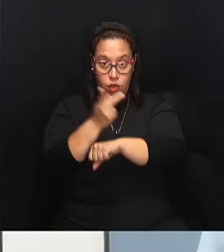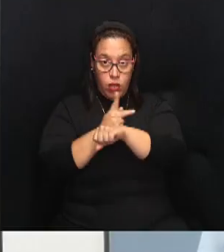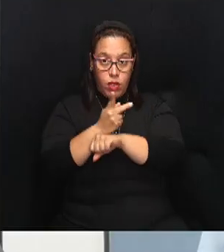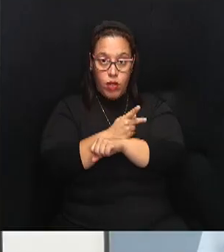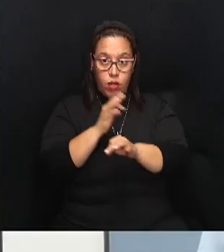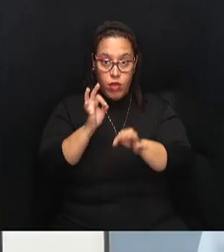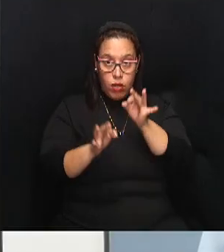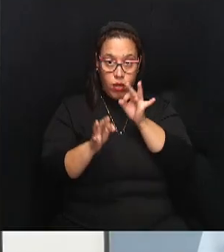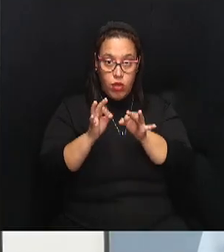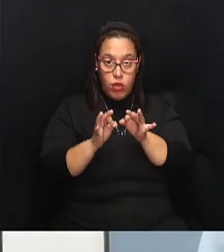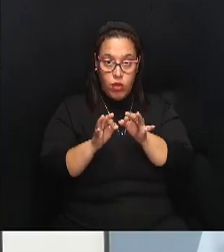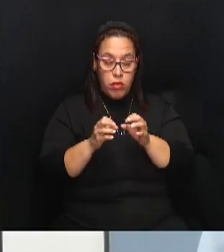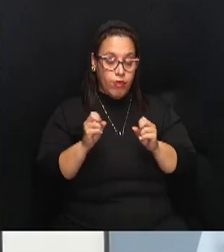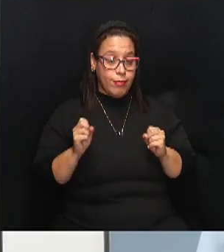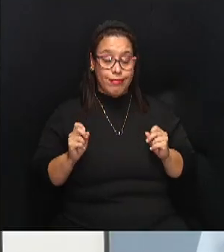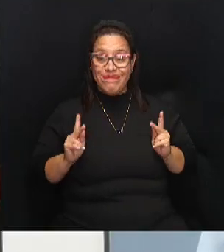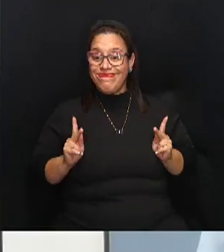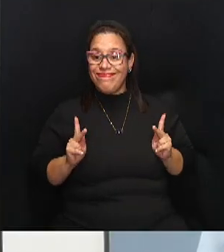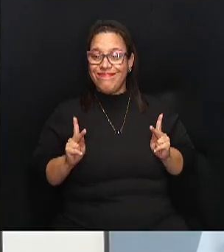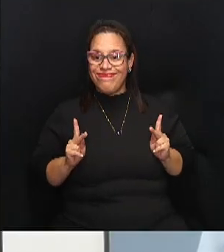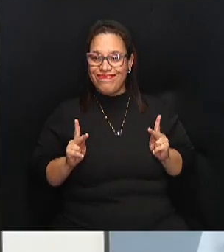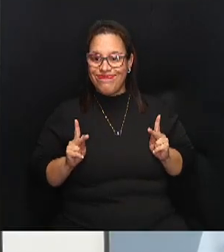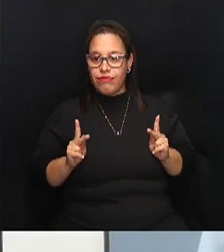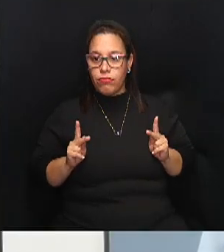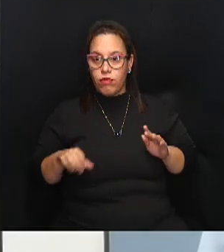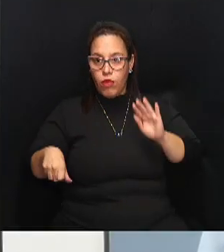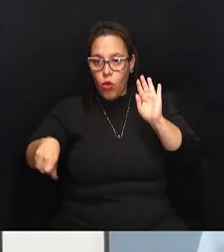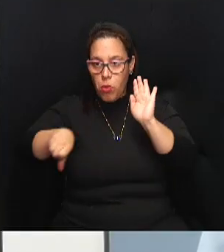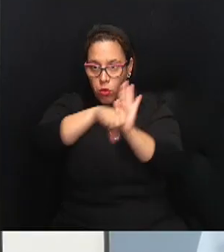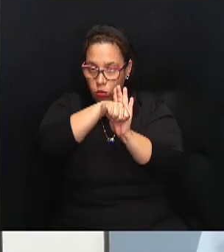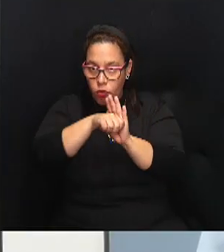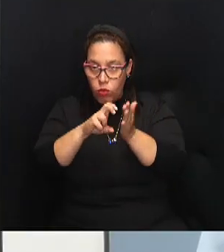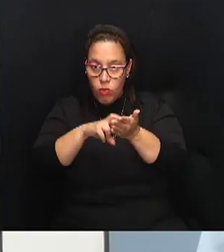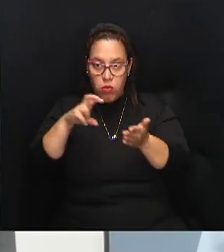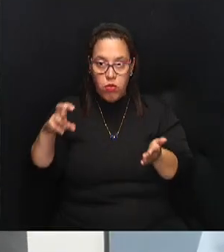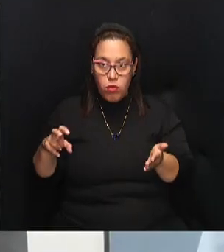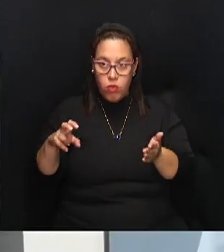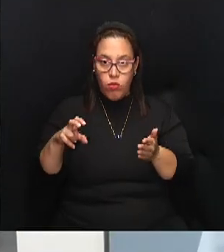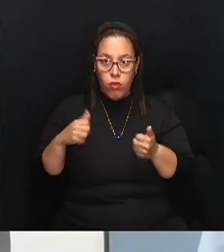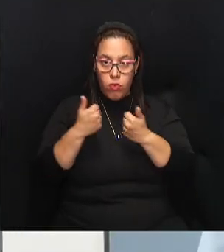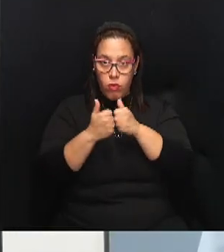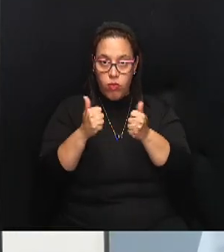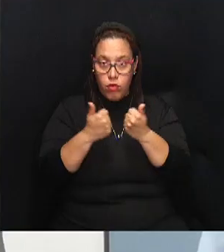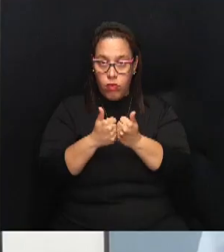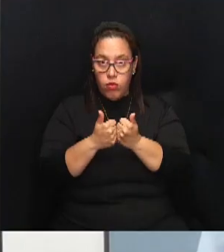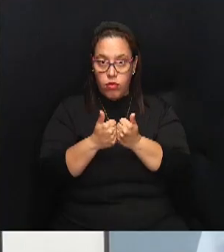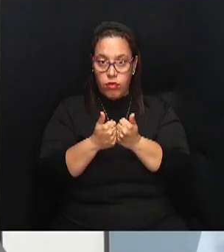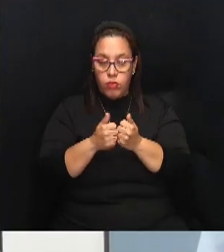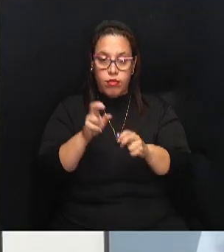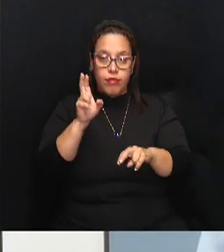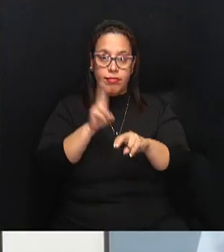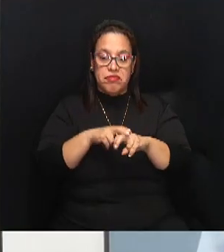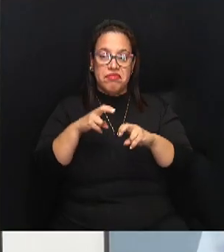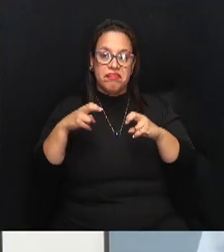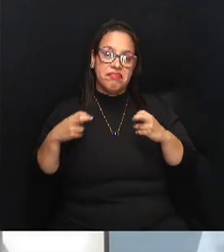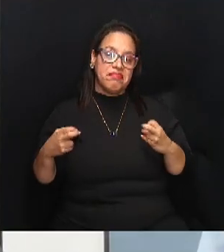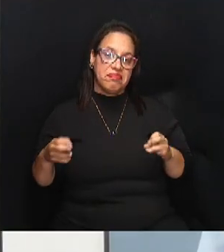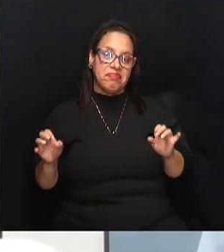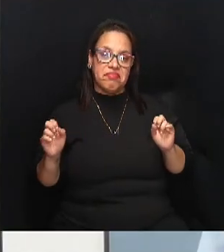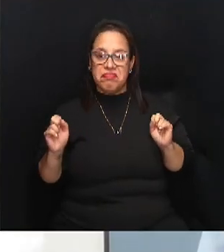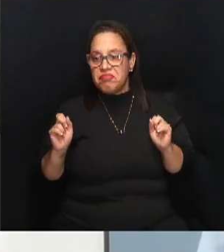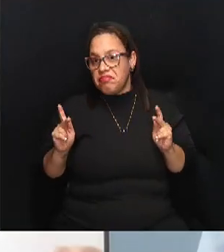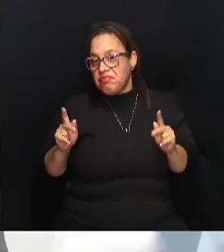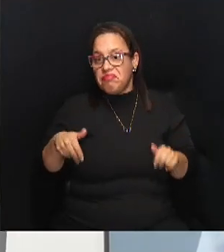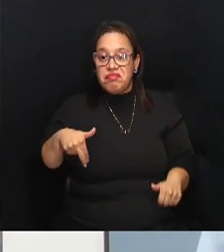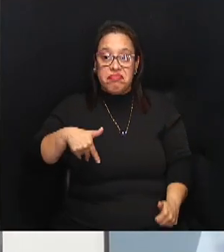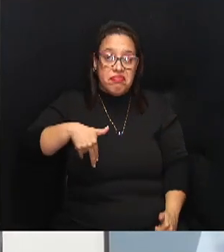justiça ficar ali de boa, né? Ele comete um crime de manhã no ponto de ônibus e está sentado, está ali de boa, a gente